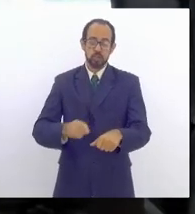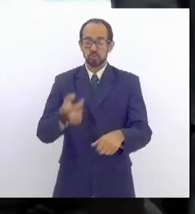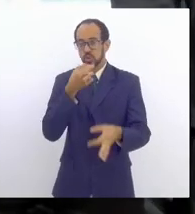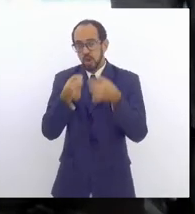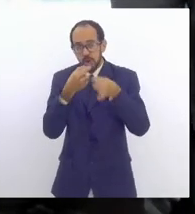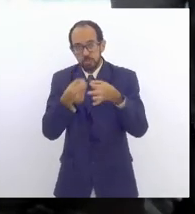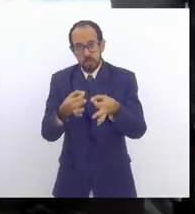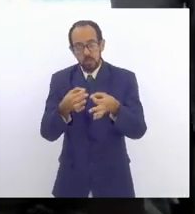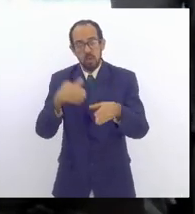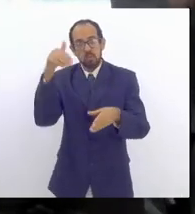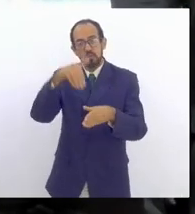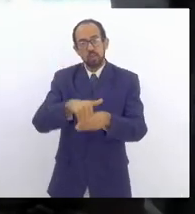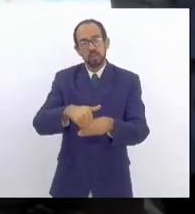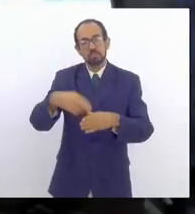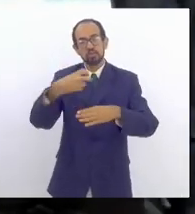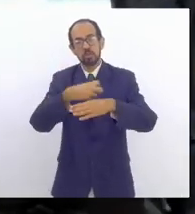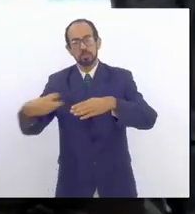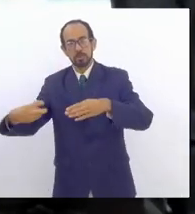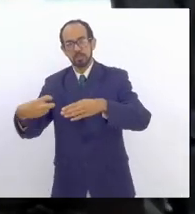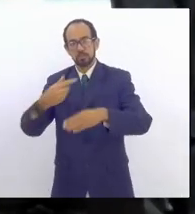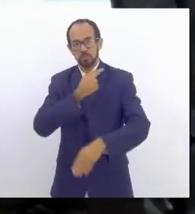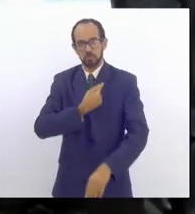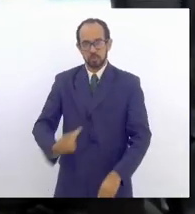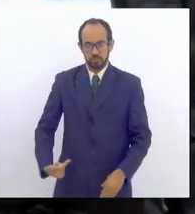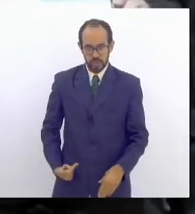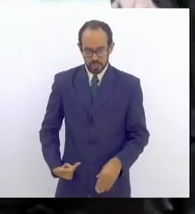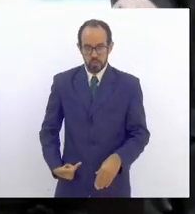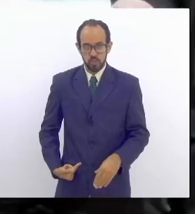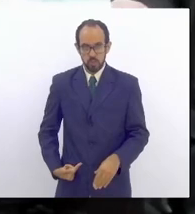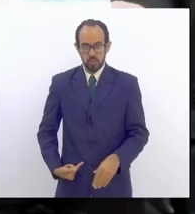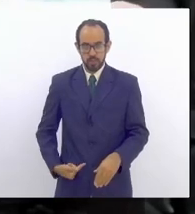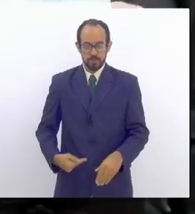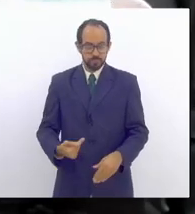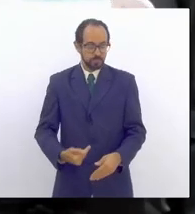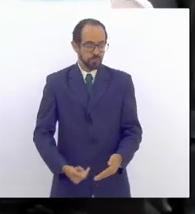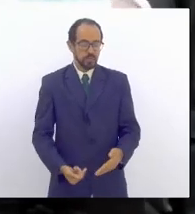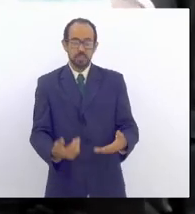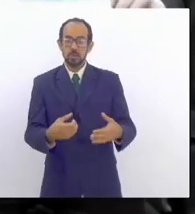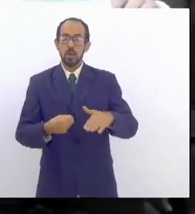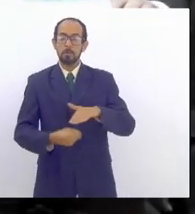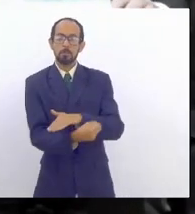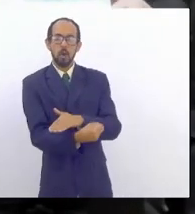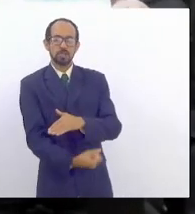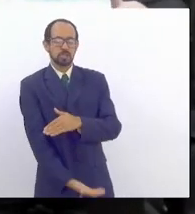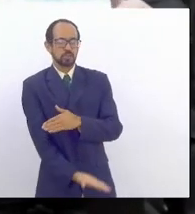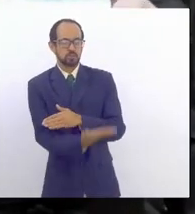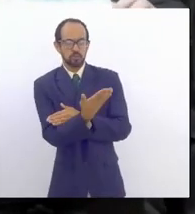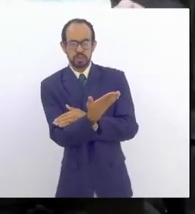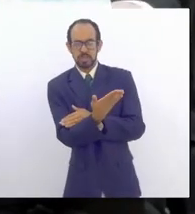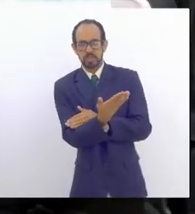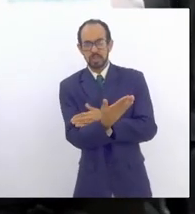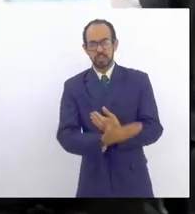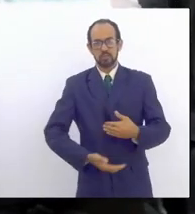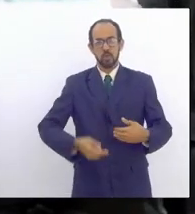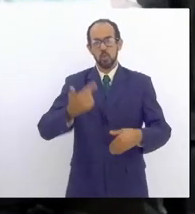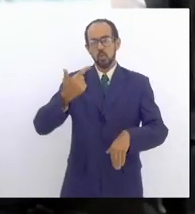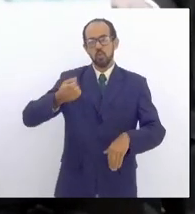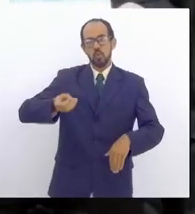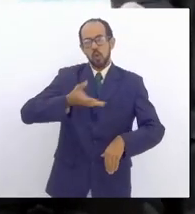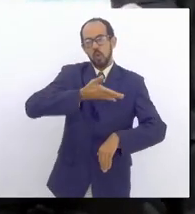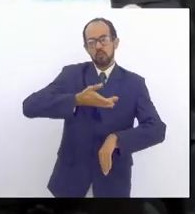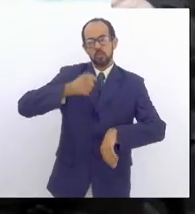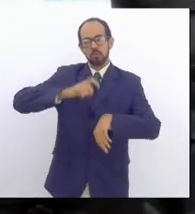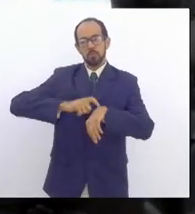impeachment de um governador. E a ascensão de Vossa Excelência marcou um novo momento nas relações entre os